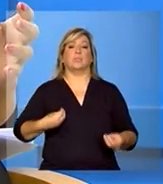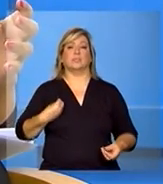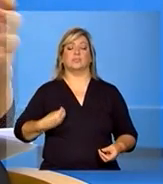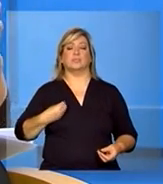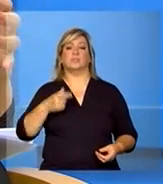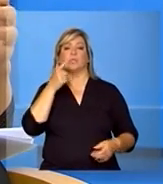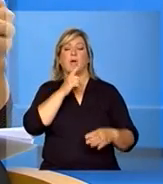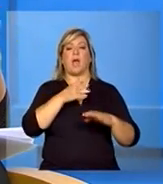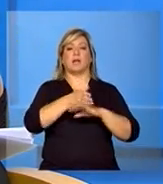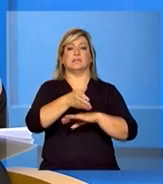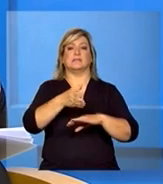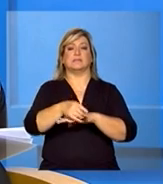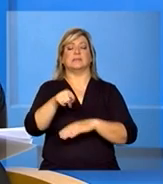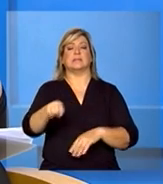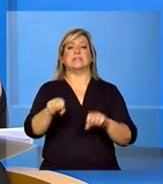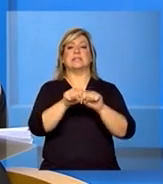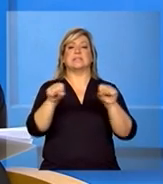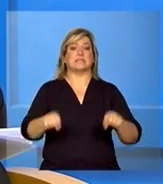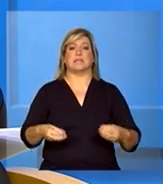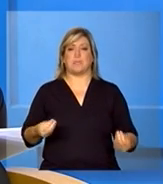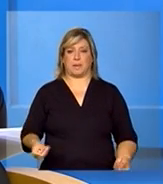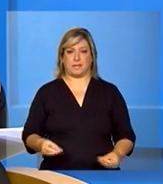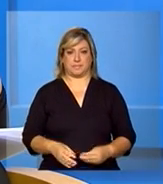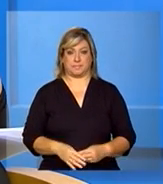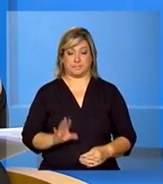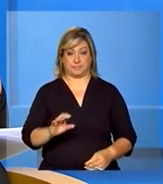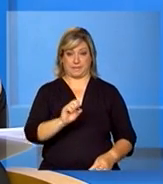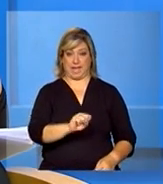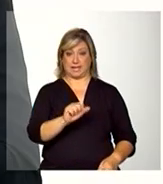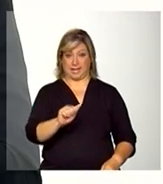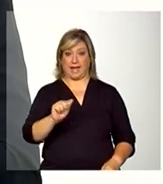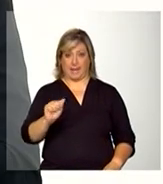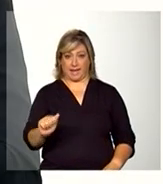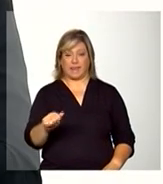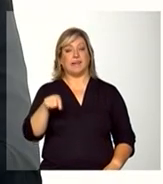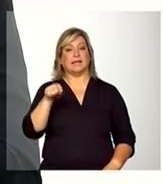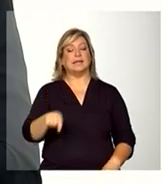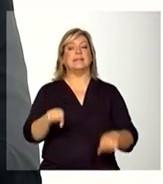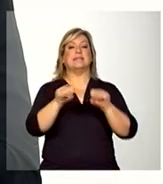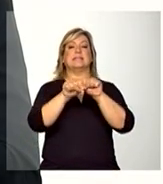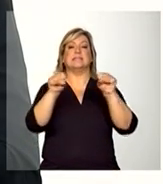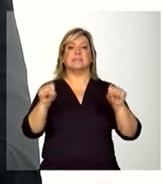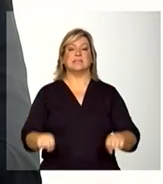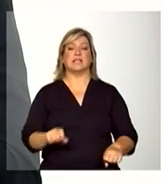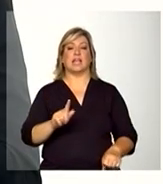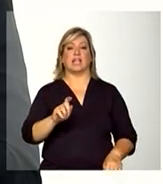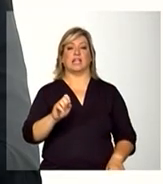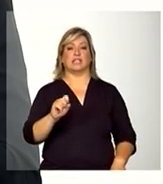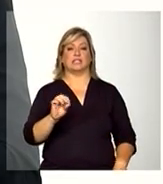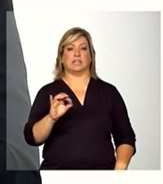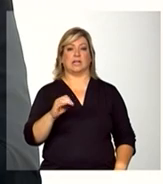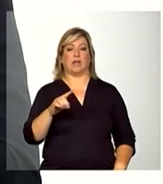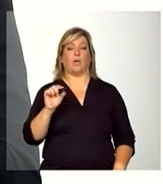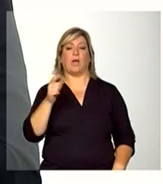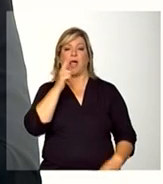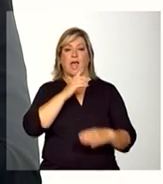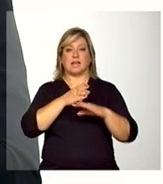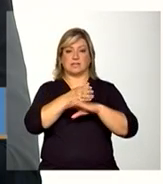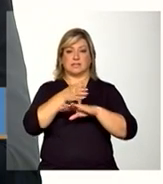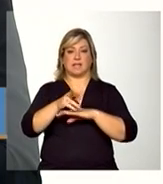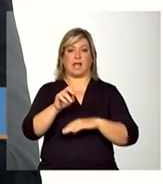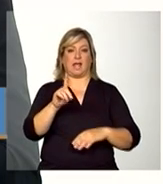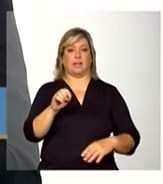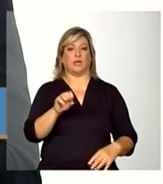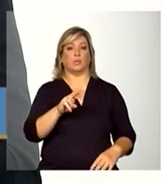acesso do sistema o sa é o sistema de gestão de acesso da rede suas